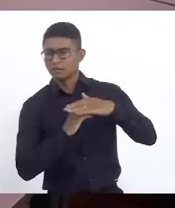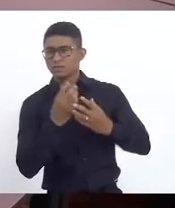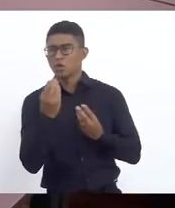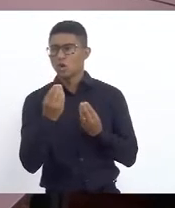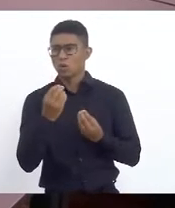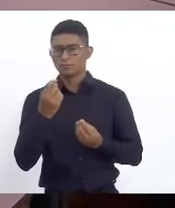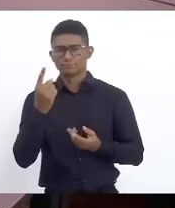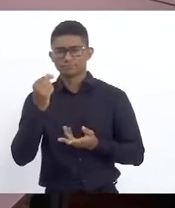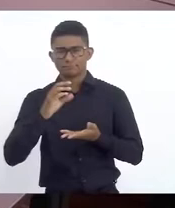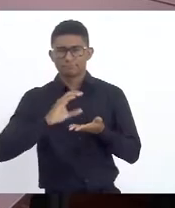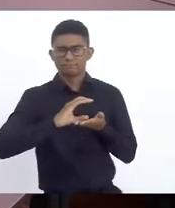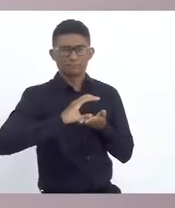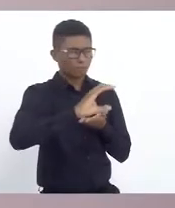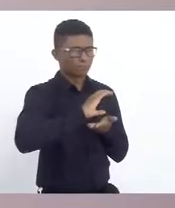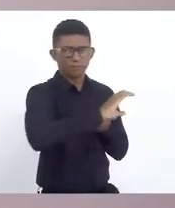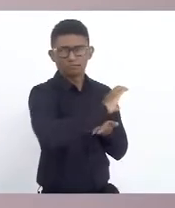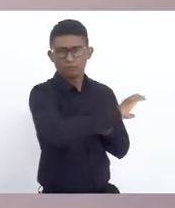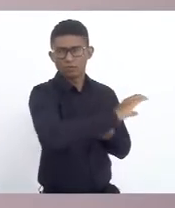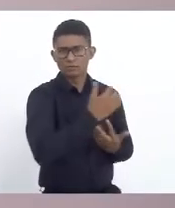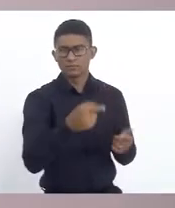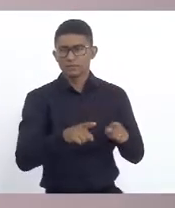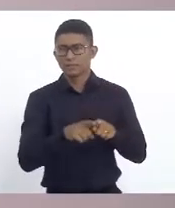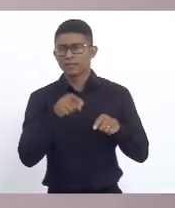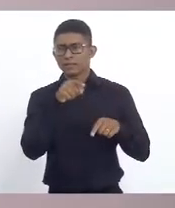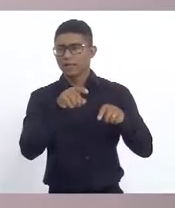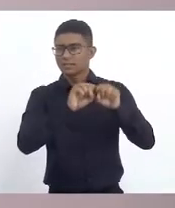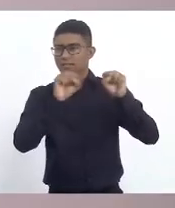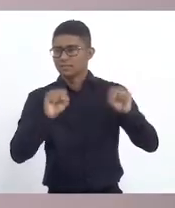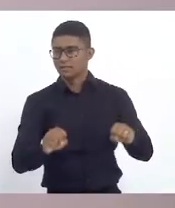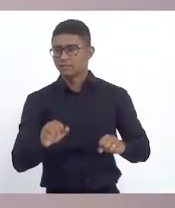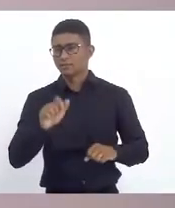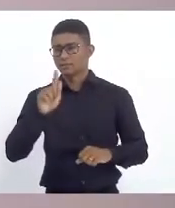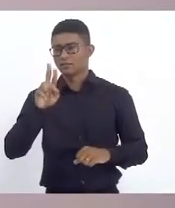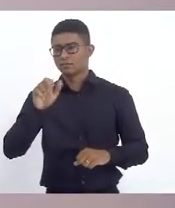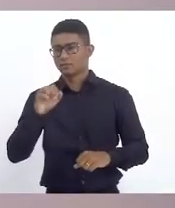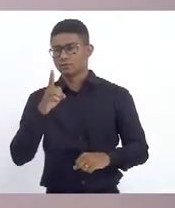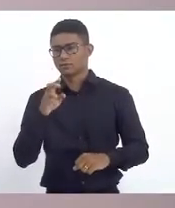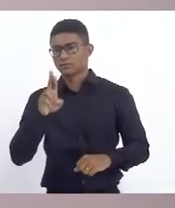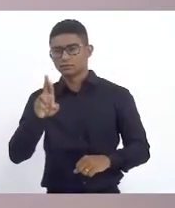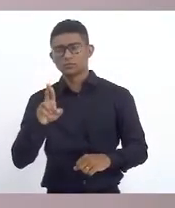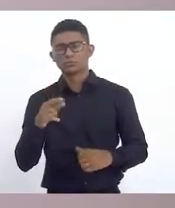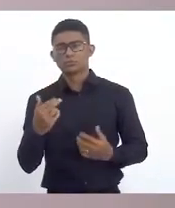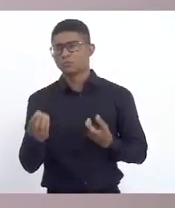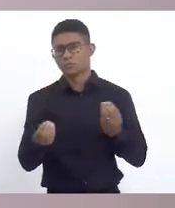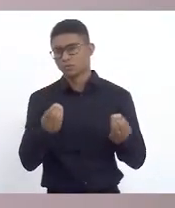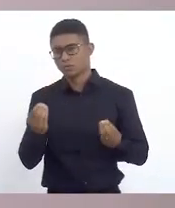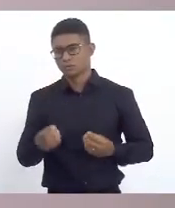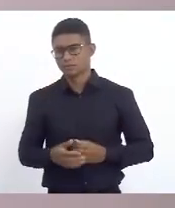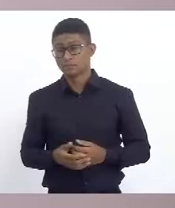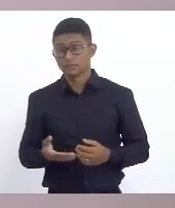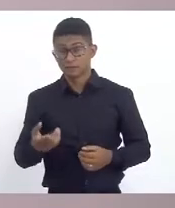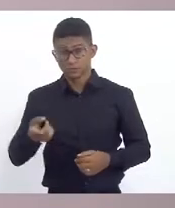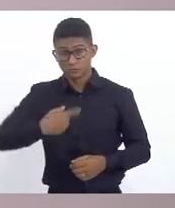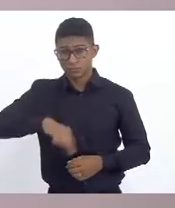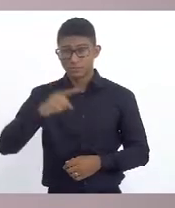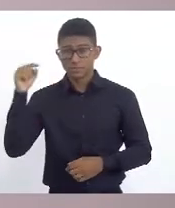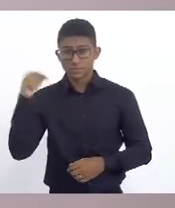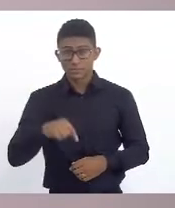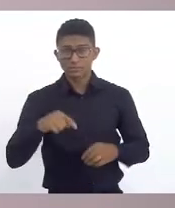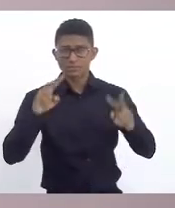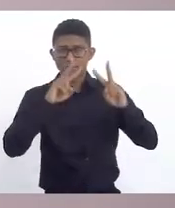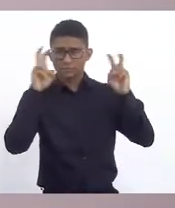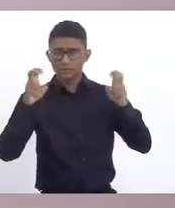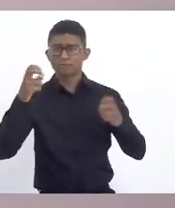no sistema do Guandu e também no investimento na nova estação também do Guandu. Tá? A gente veio falar sobre esse assunto e algumas